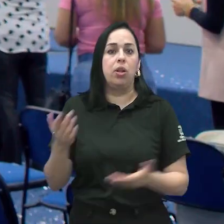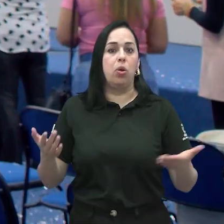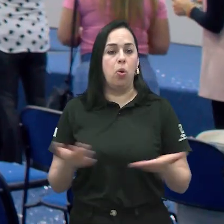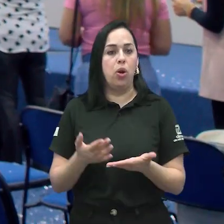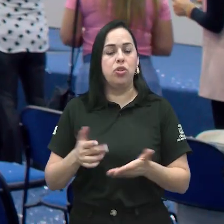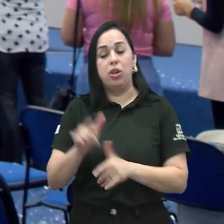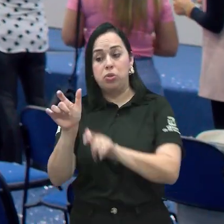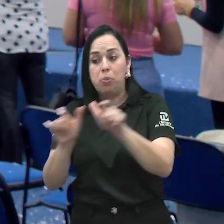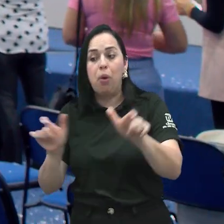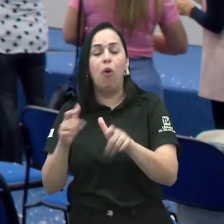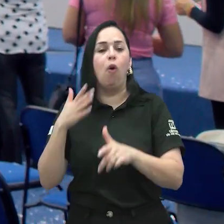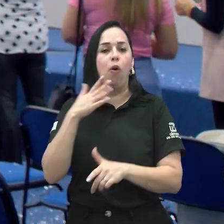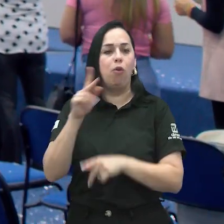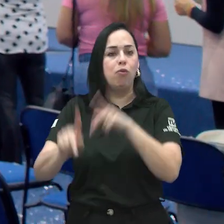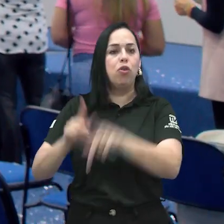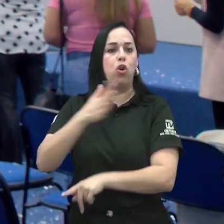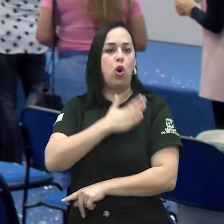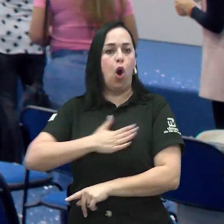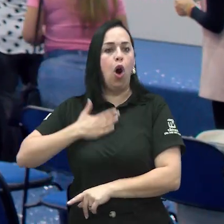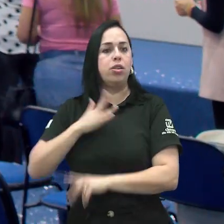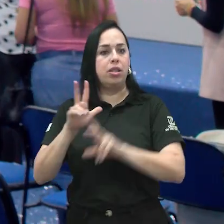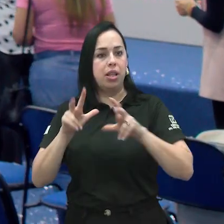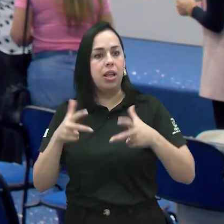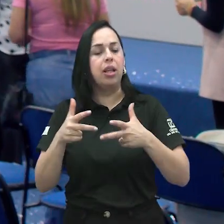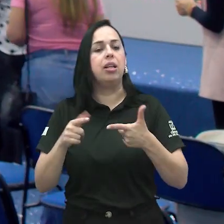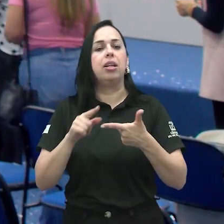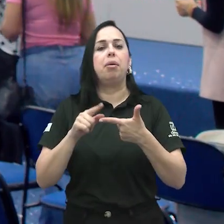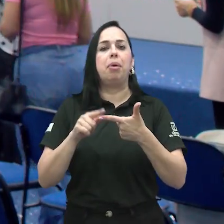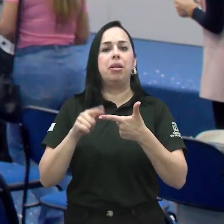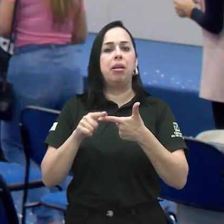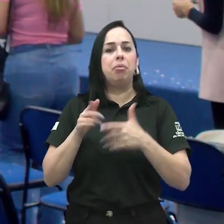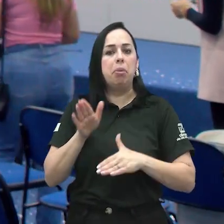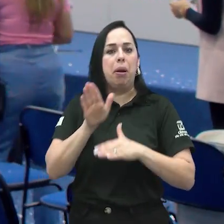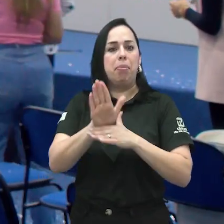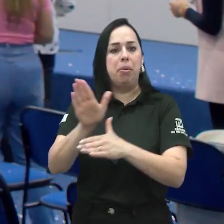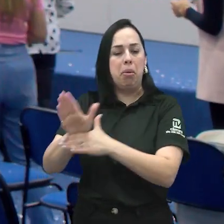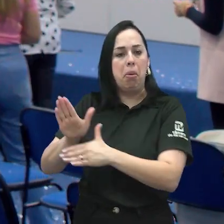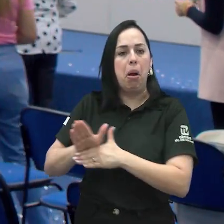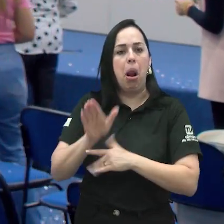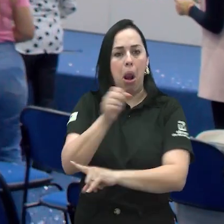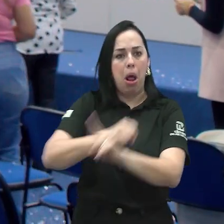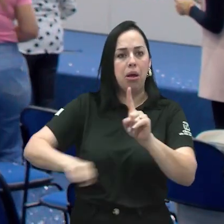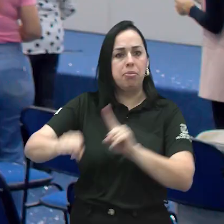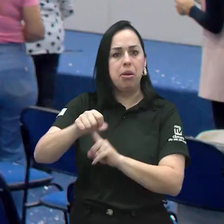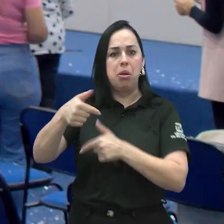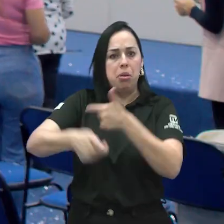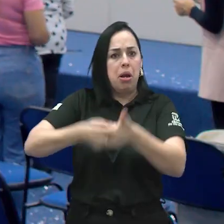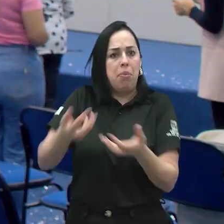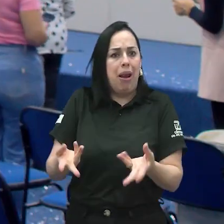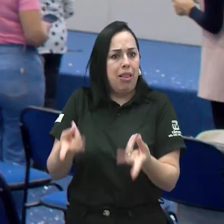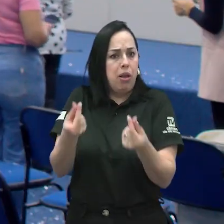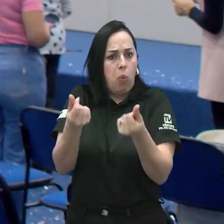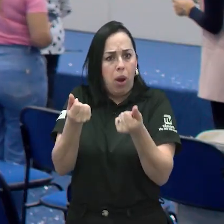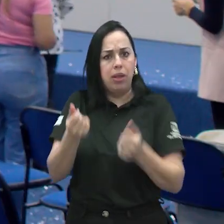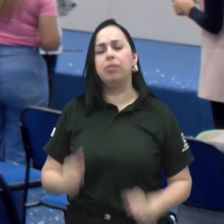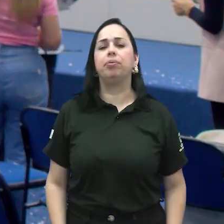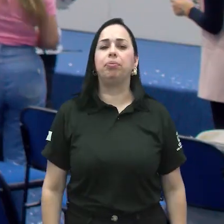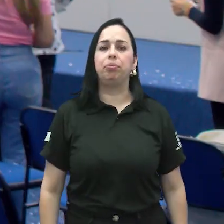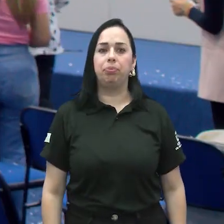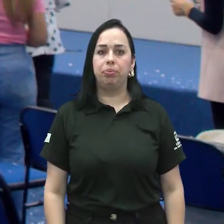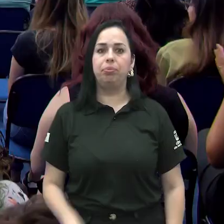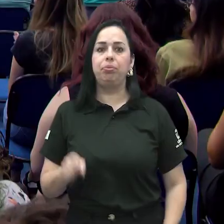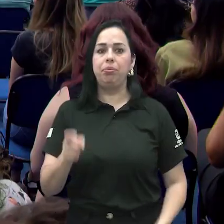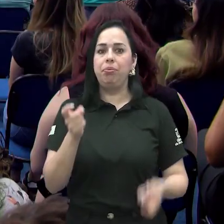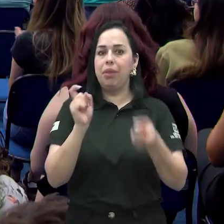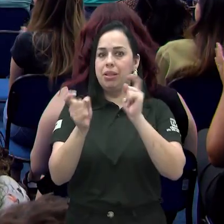temos hoje de aprovação da população, atingir o nível de responsividade da Câmara para a sociedade, de entregar um trabalho de qualidade para a